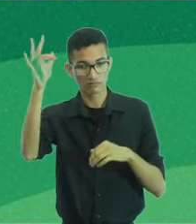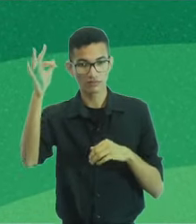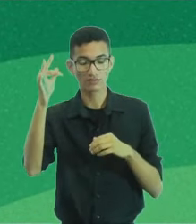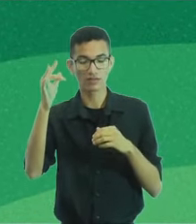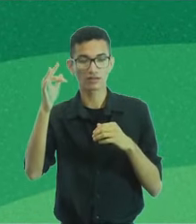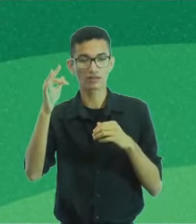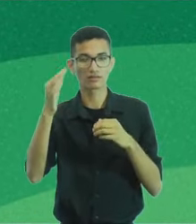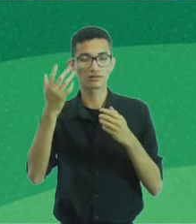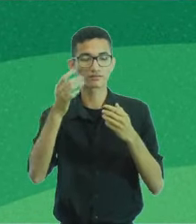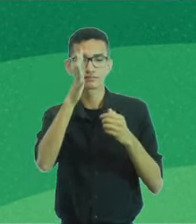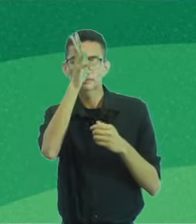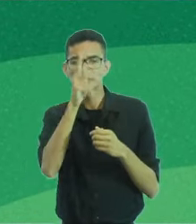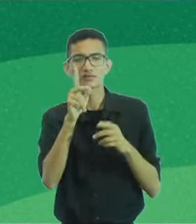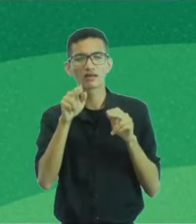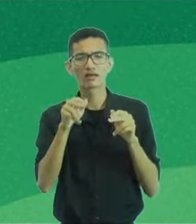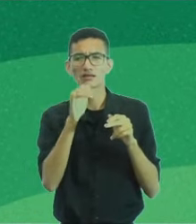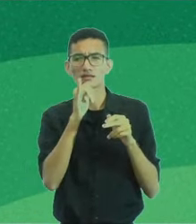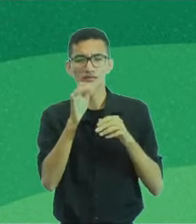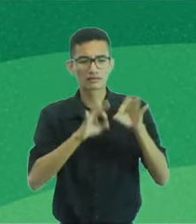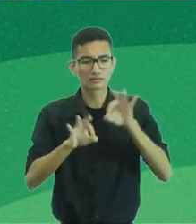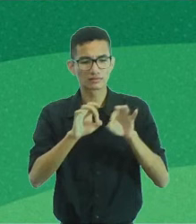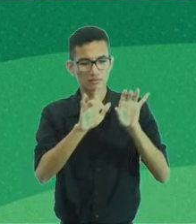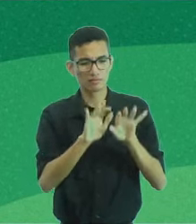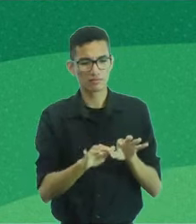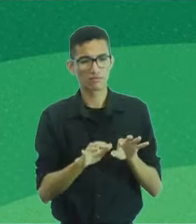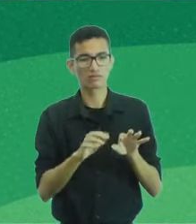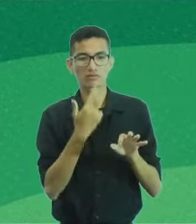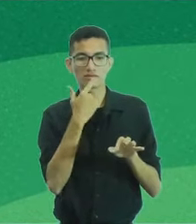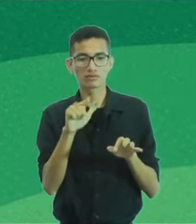sem Coach eles estavam falando sobre programação